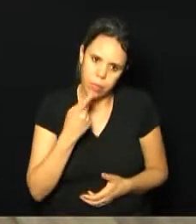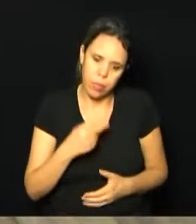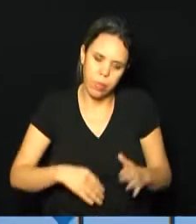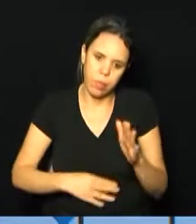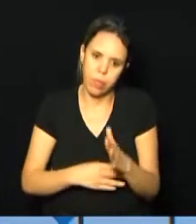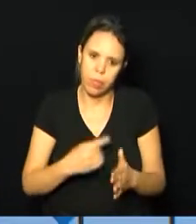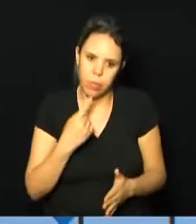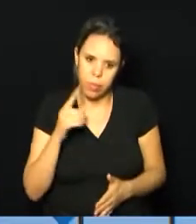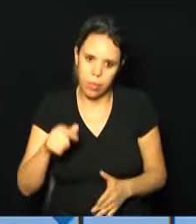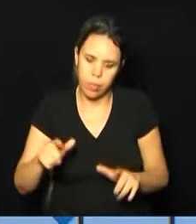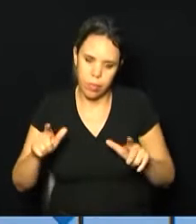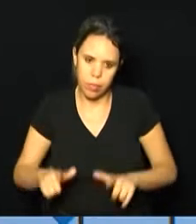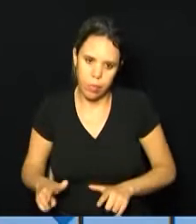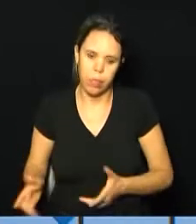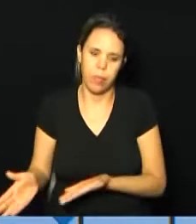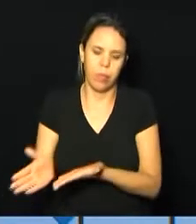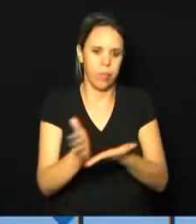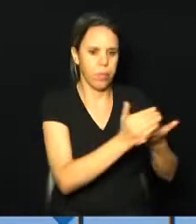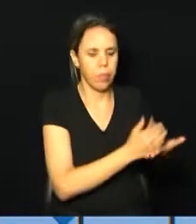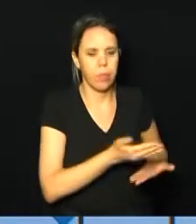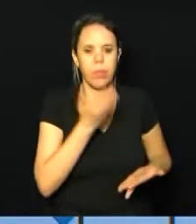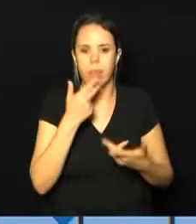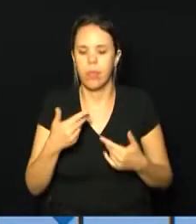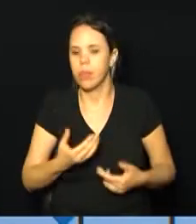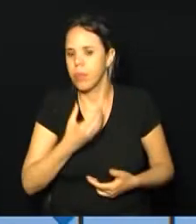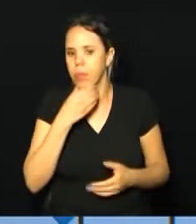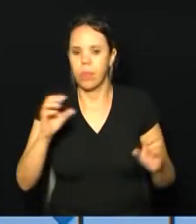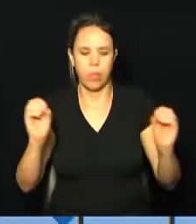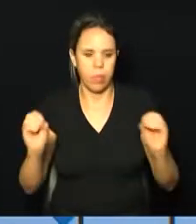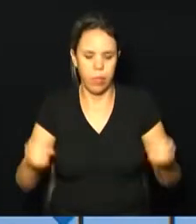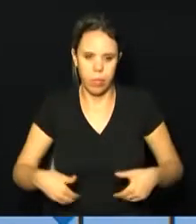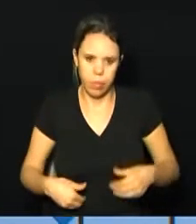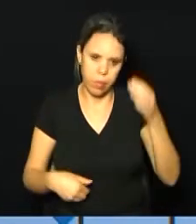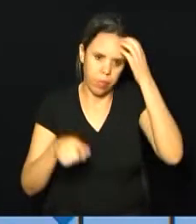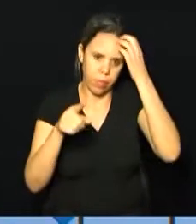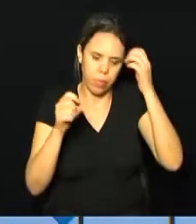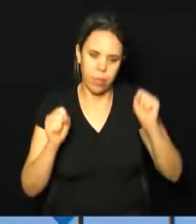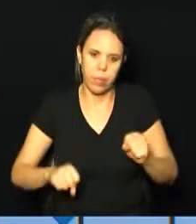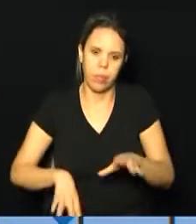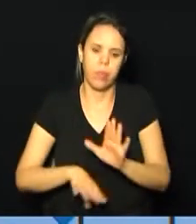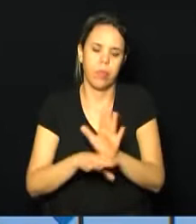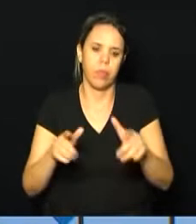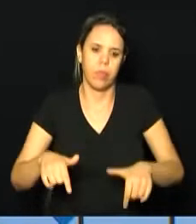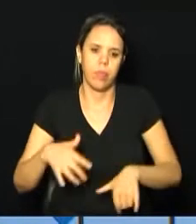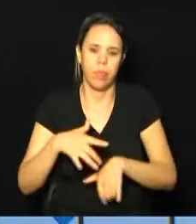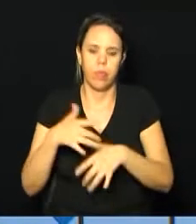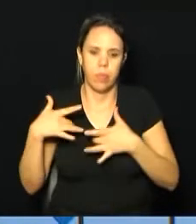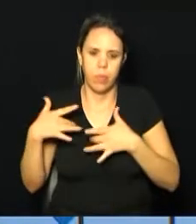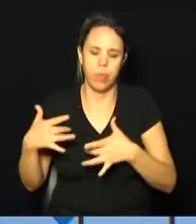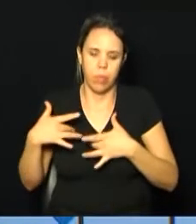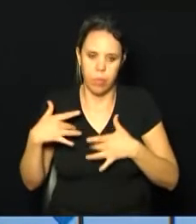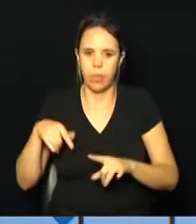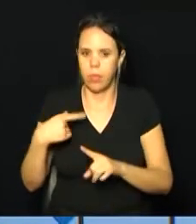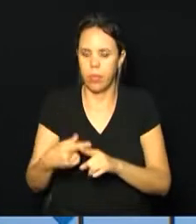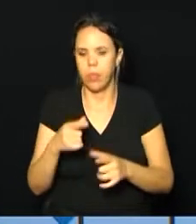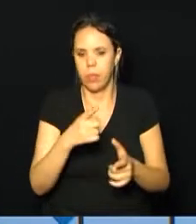de Campinas é um dos postos de arrecadação do Natal Sem Fome. Você pode trazer até o Legislativo e mais de